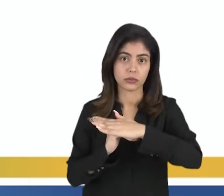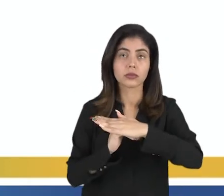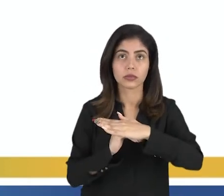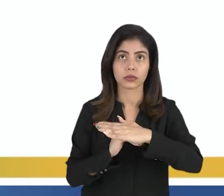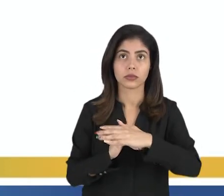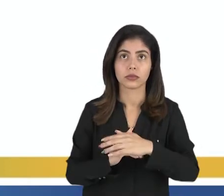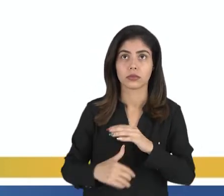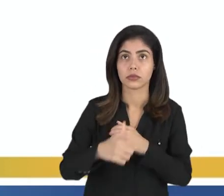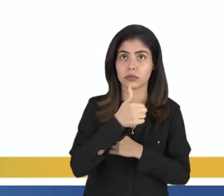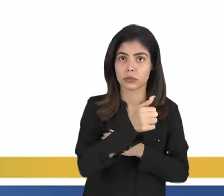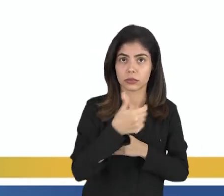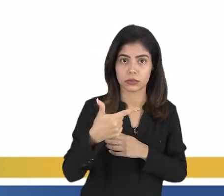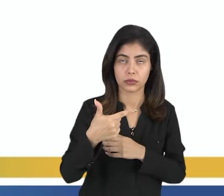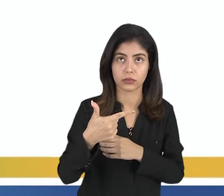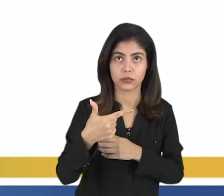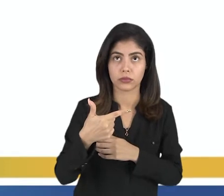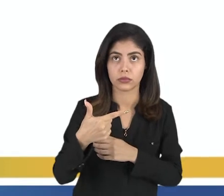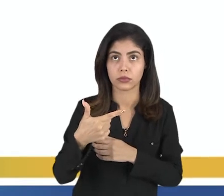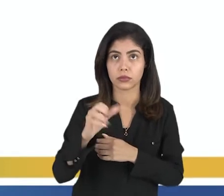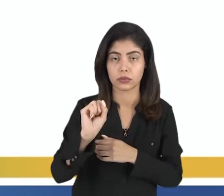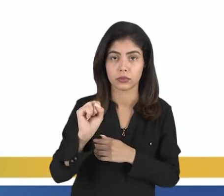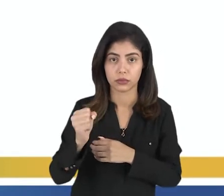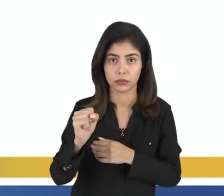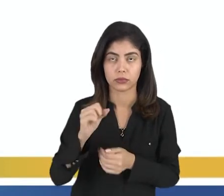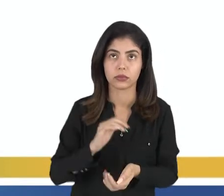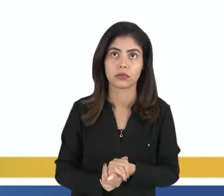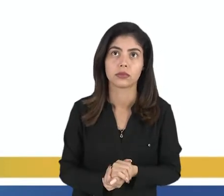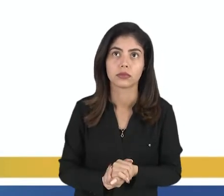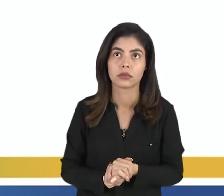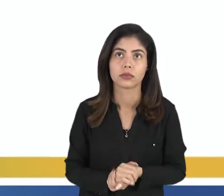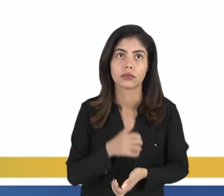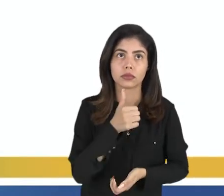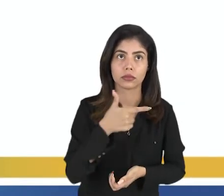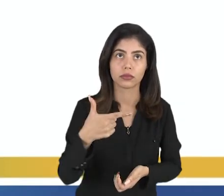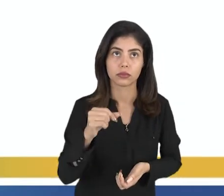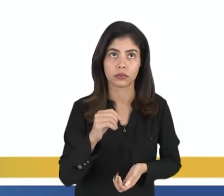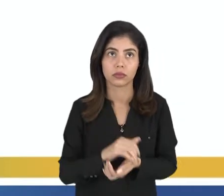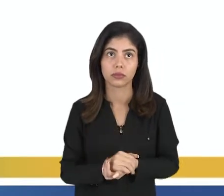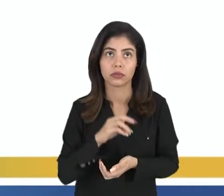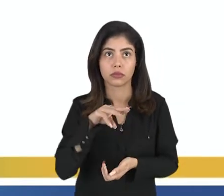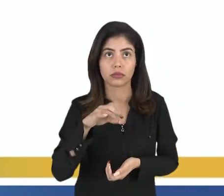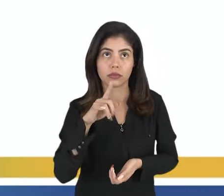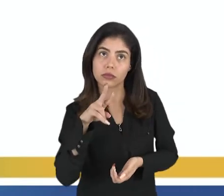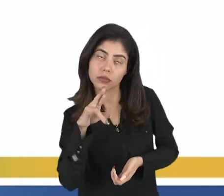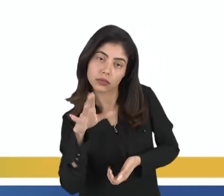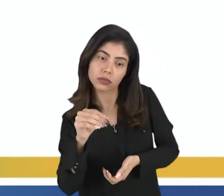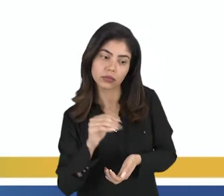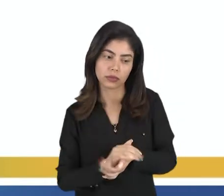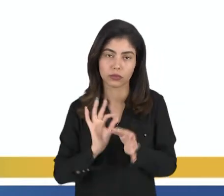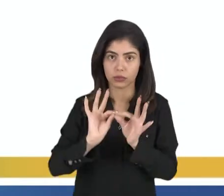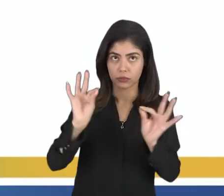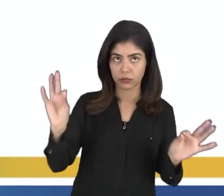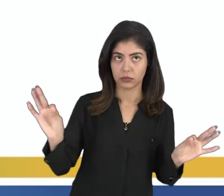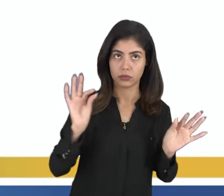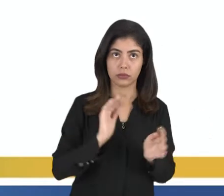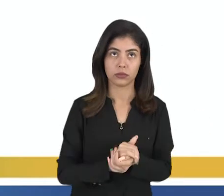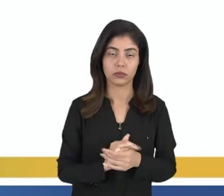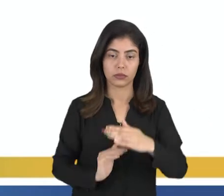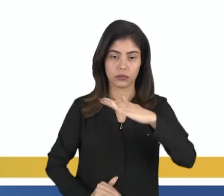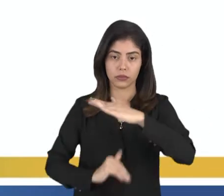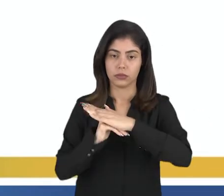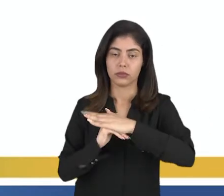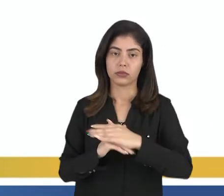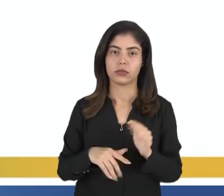arterial em torno de 12/8, ou seja, são 120 miligramas de mercúrio, né, que é o que mede